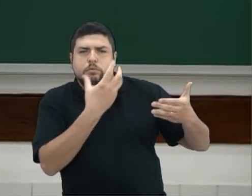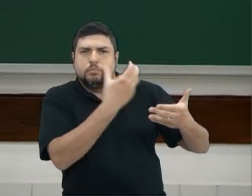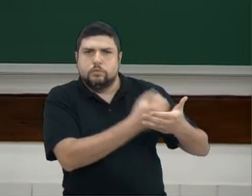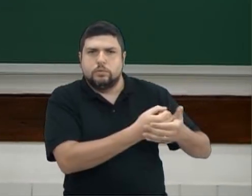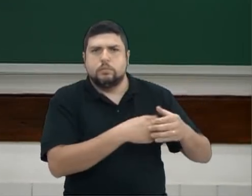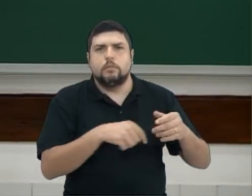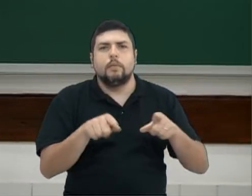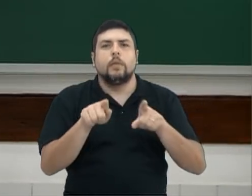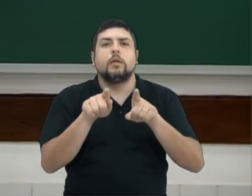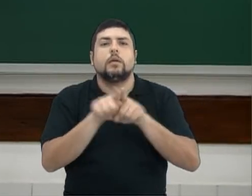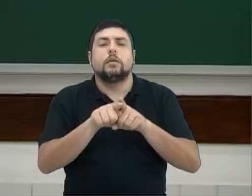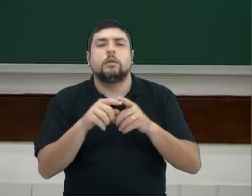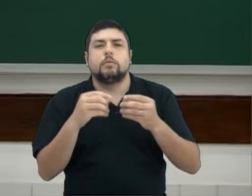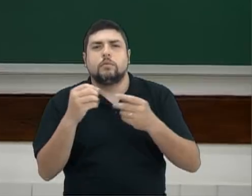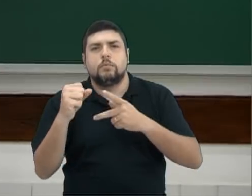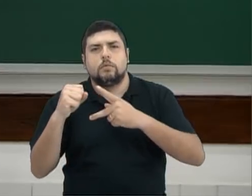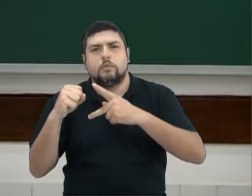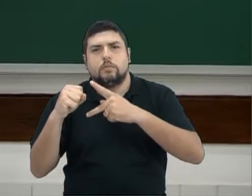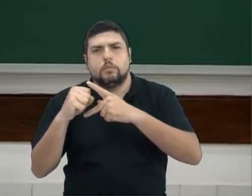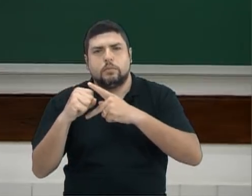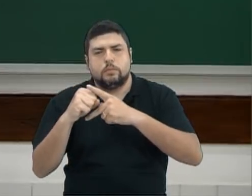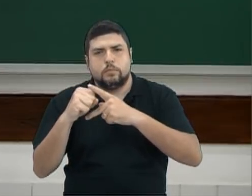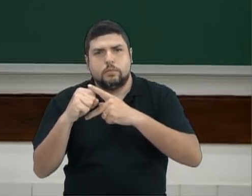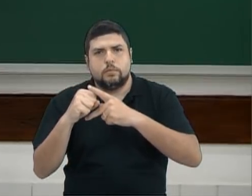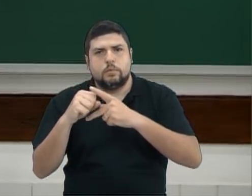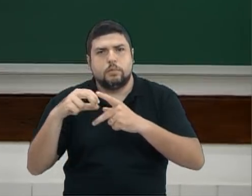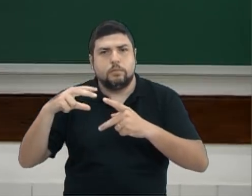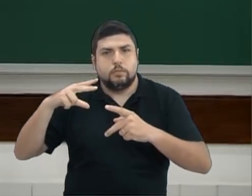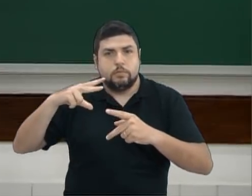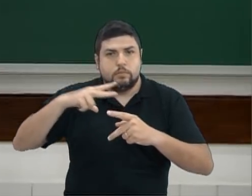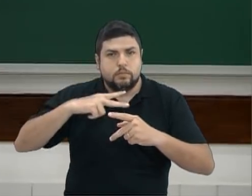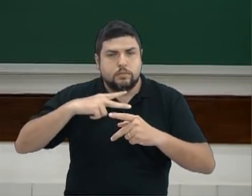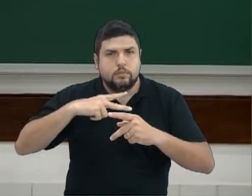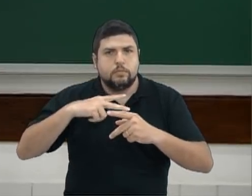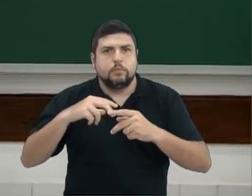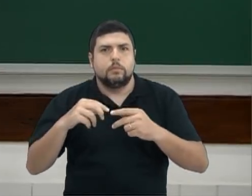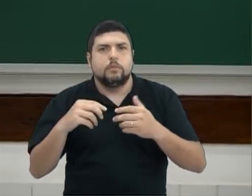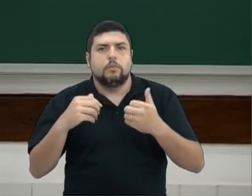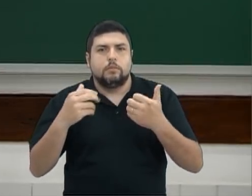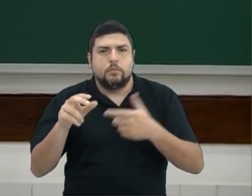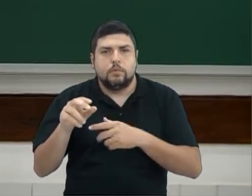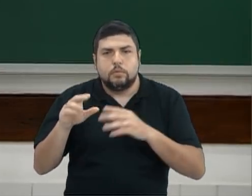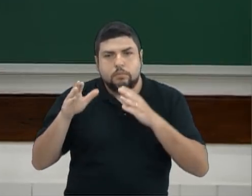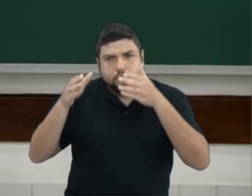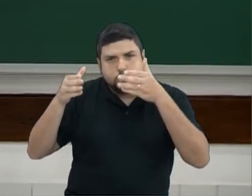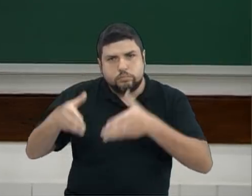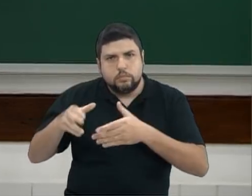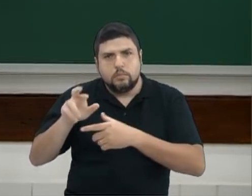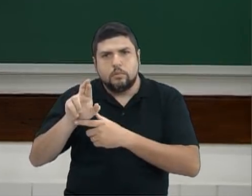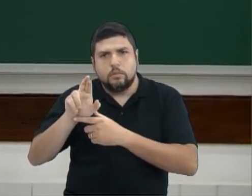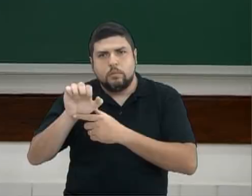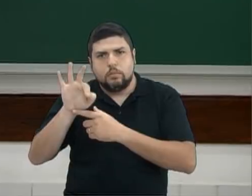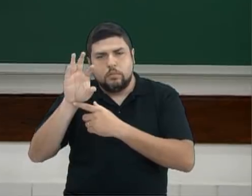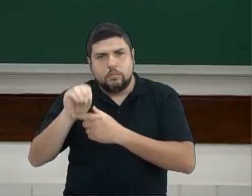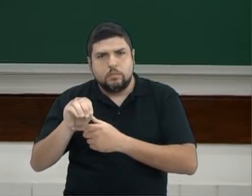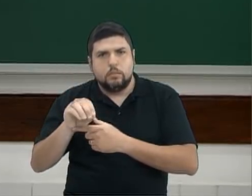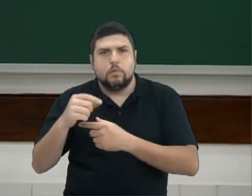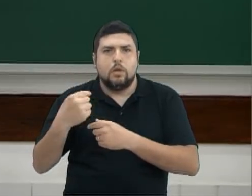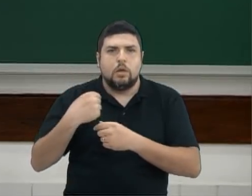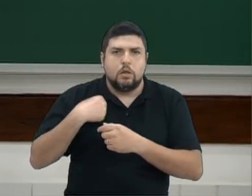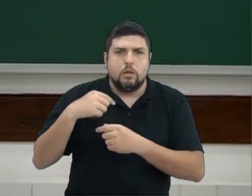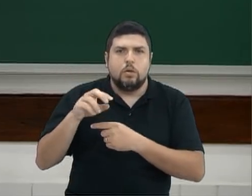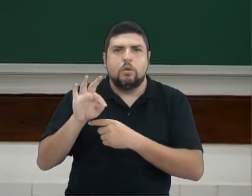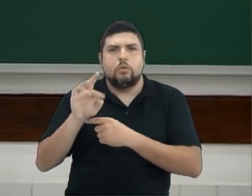uso dos pronomes pessoais e focamos nos pronomes pessoais do caso reto, eu, tu, ele, ela,